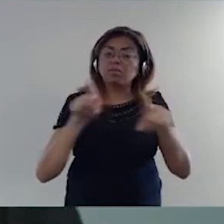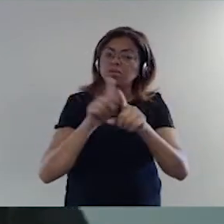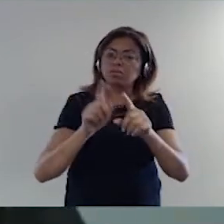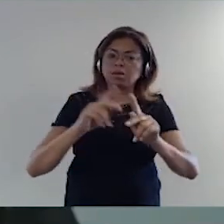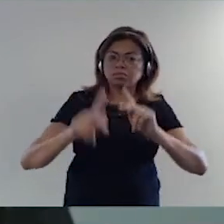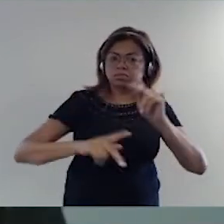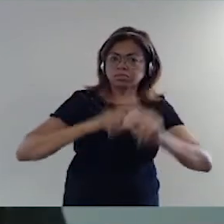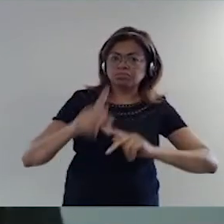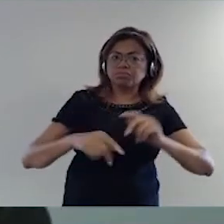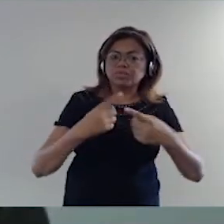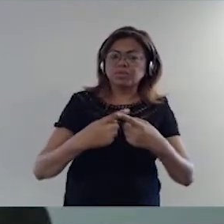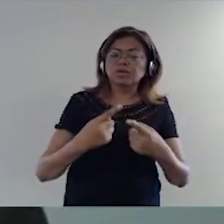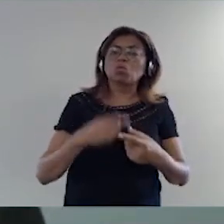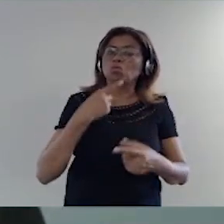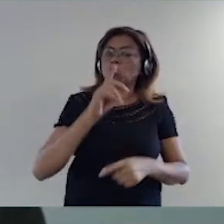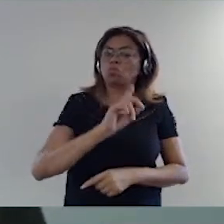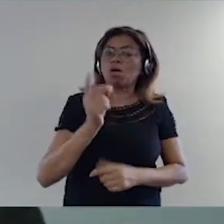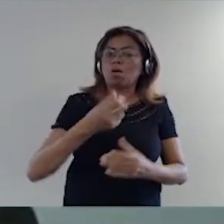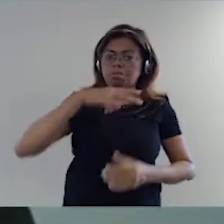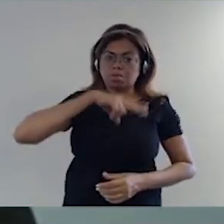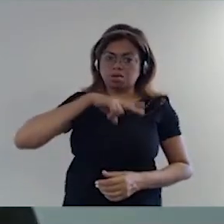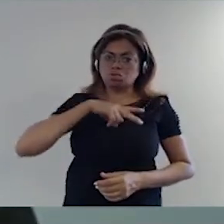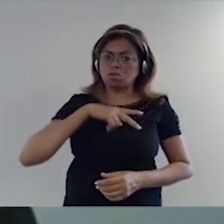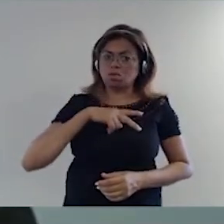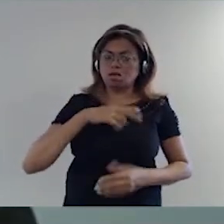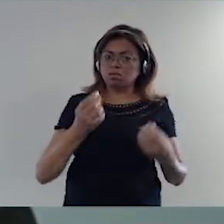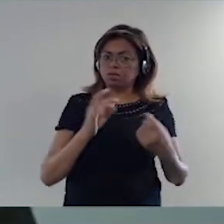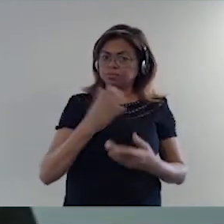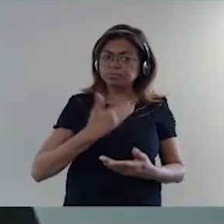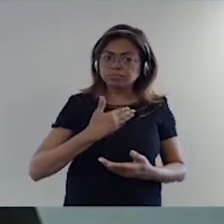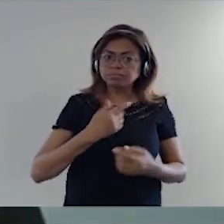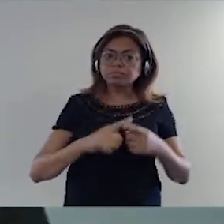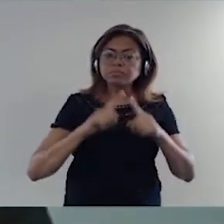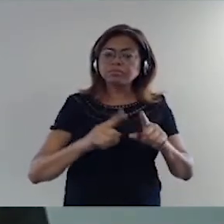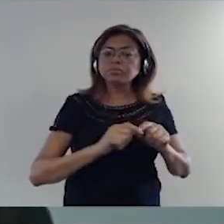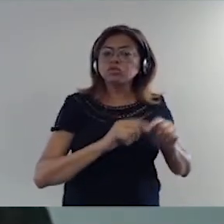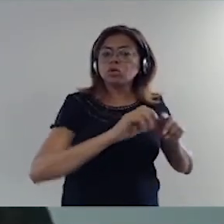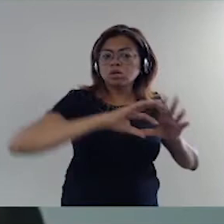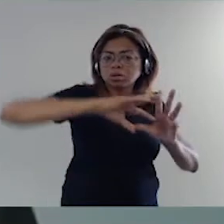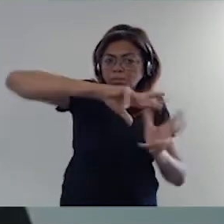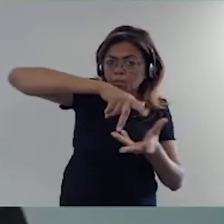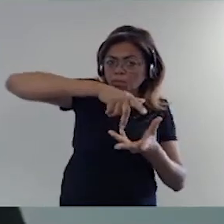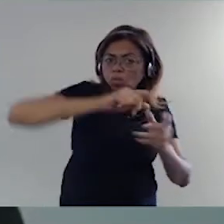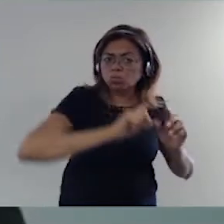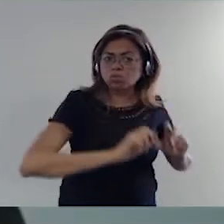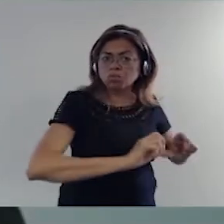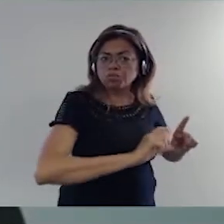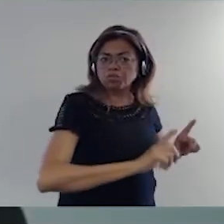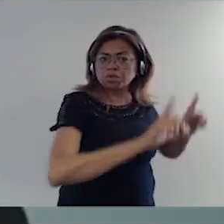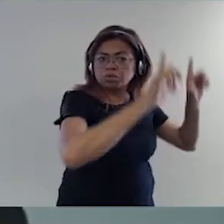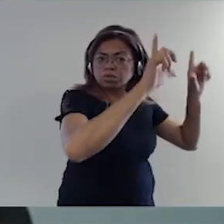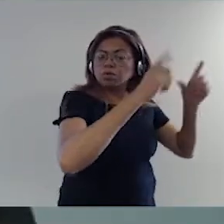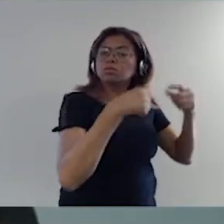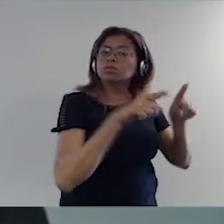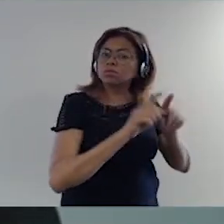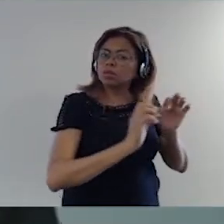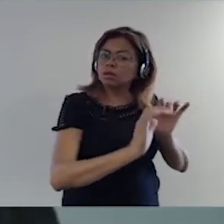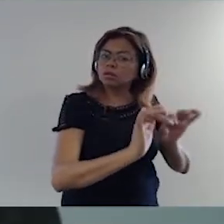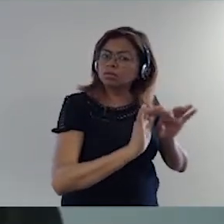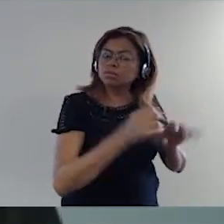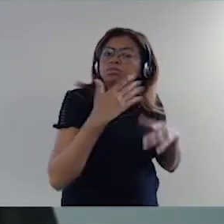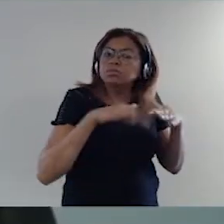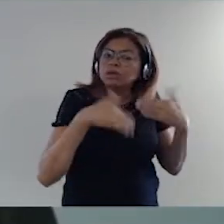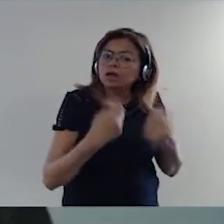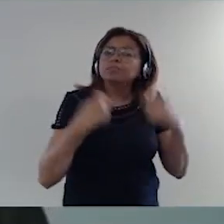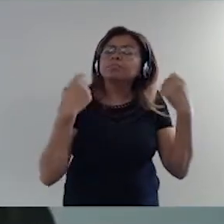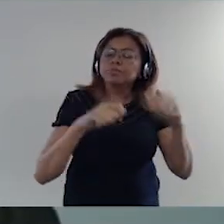a maior formalidade que esse momento virtual acaba gerando, ainda assim a necessidade de se respeitar algum tipo